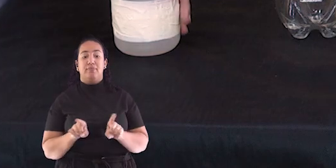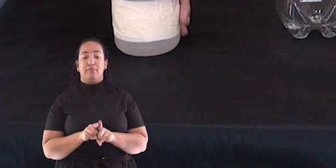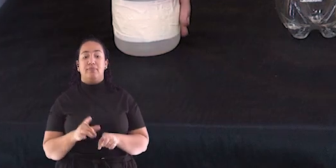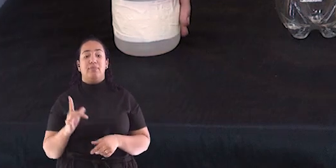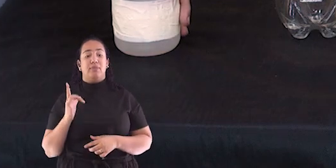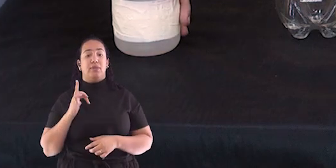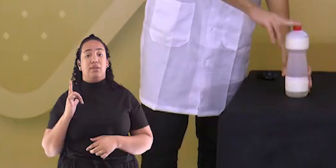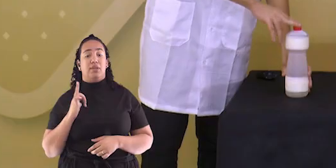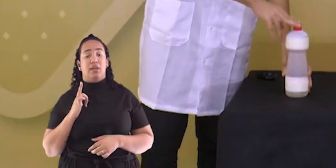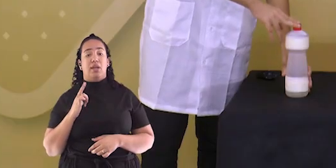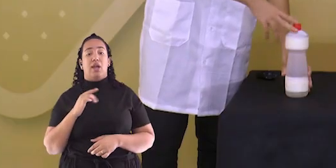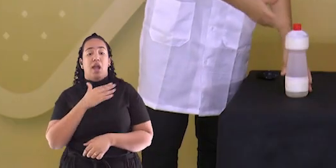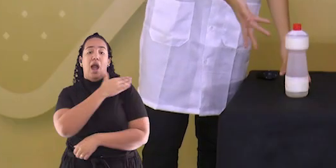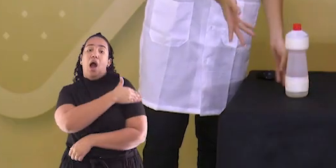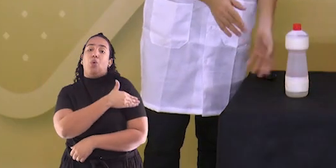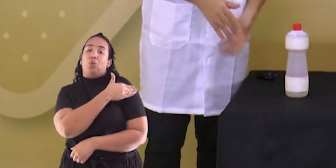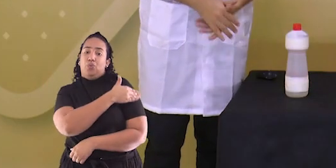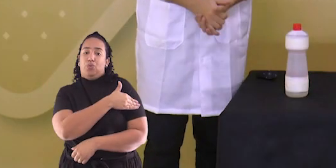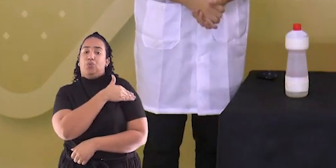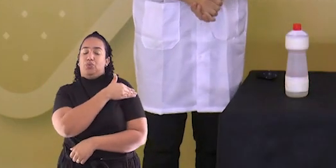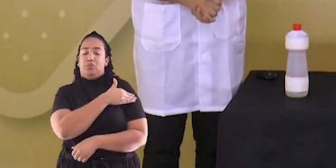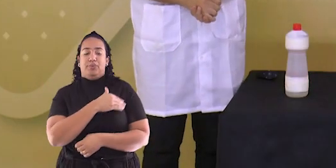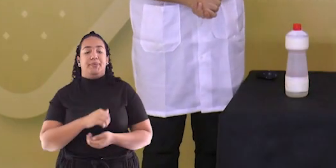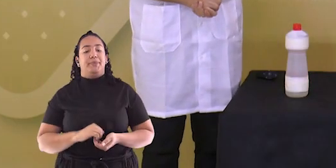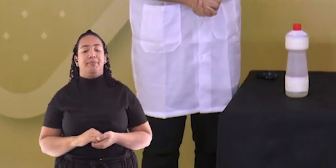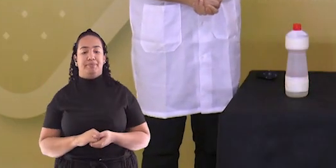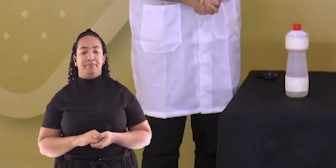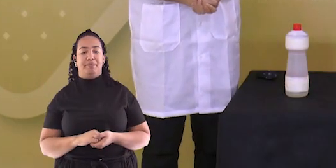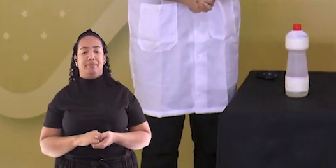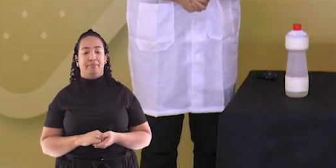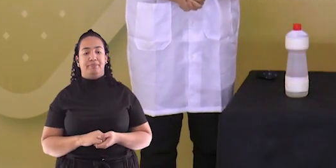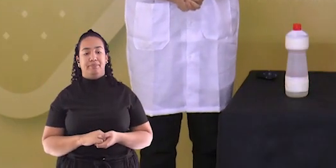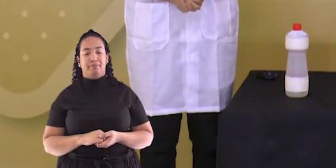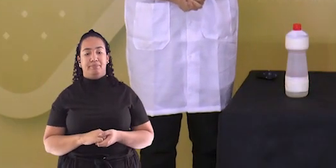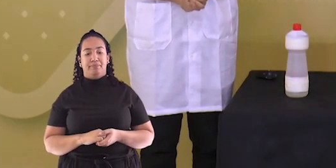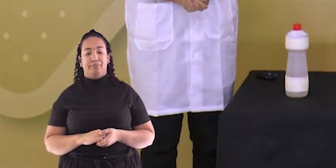tem álcool líquido para limpeza em geral. E o que vai